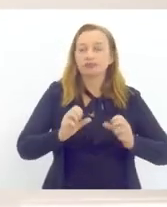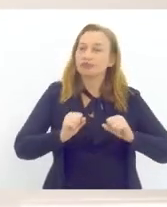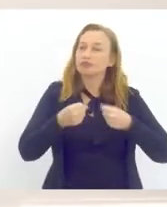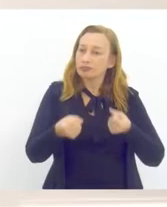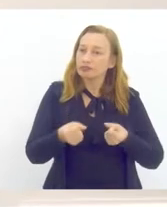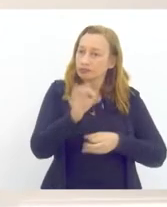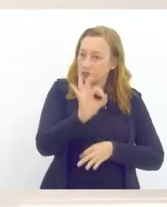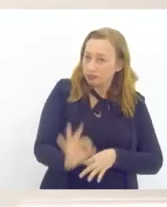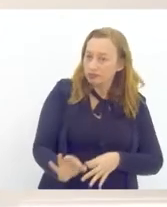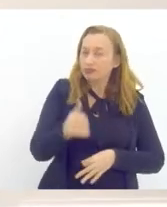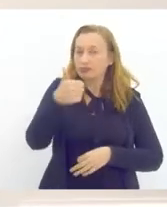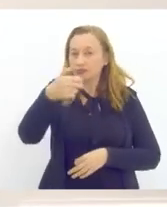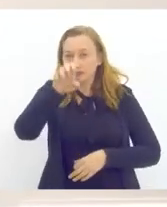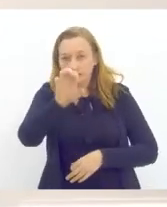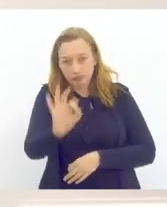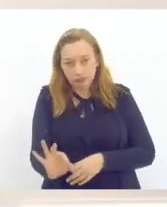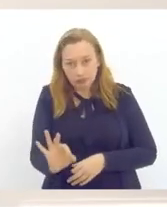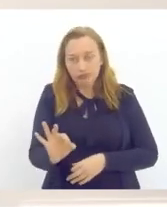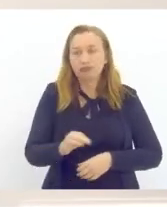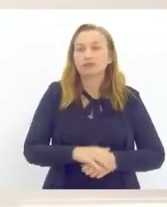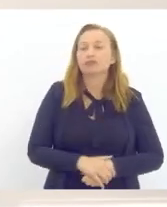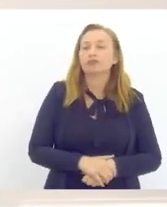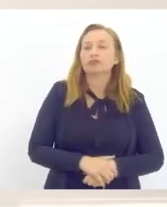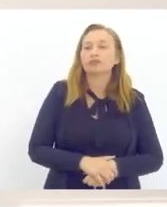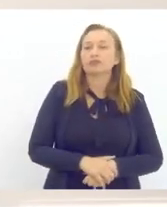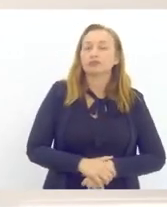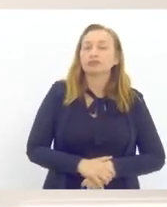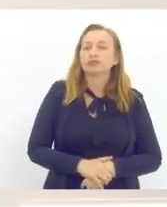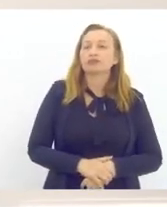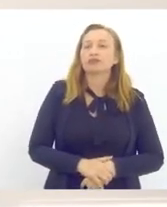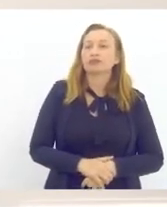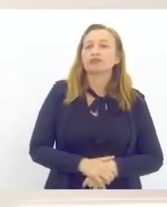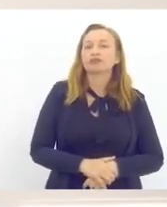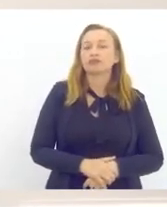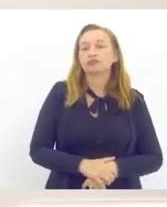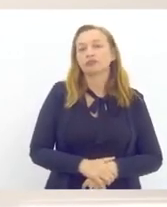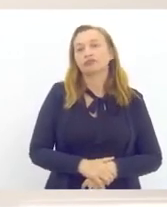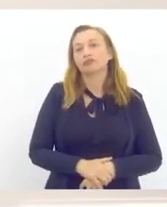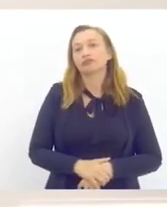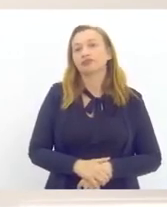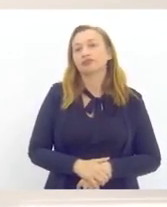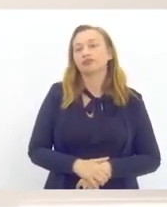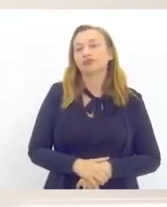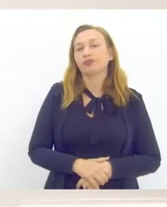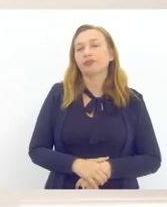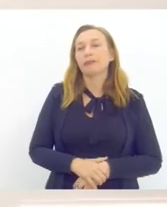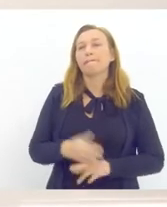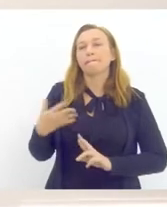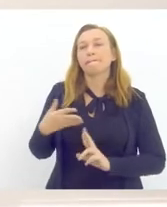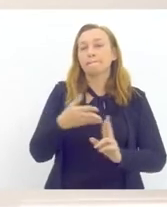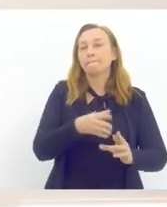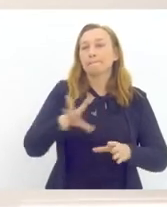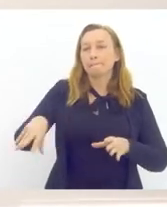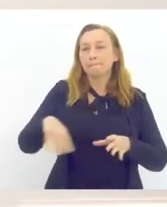dos 15% como referência para que a gente tenha, né, dentro das